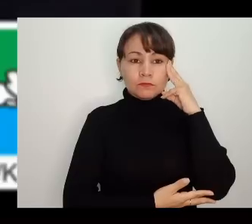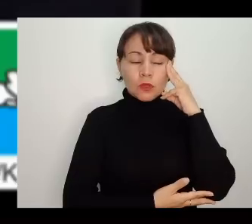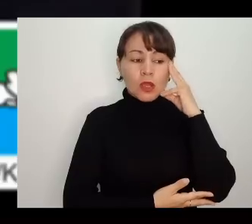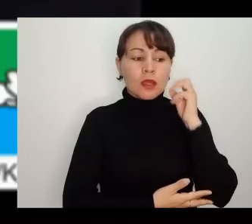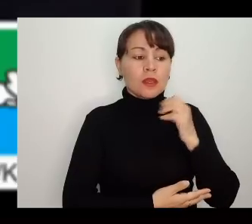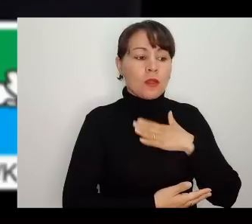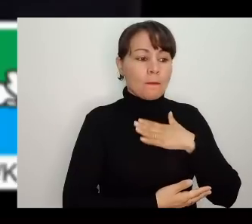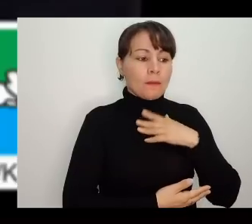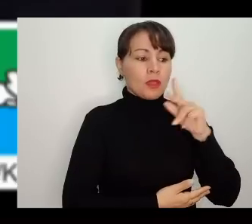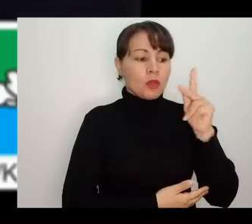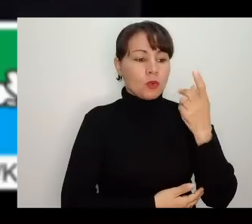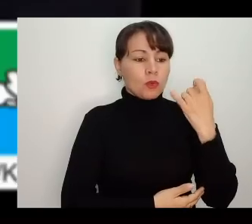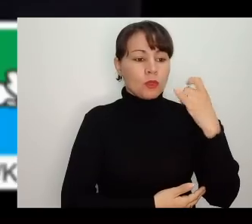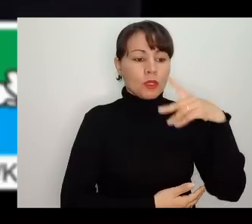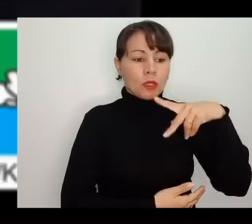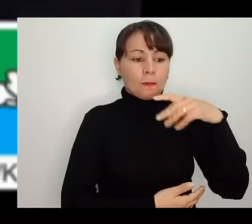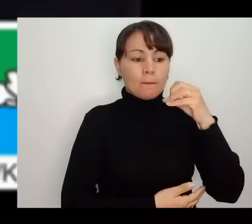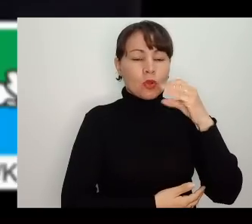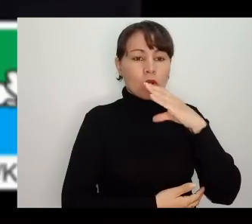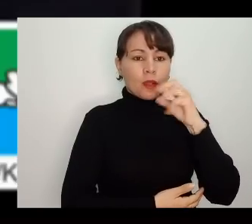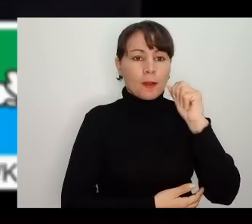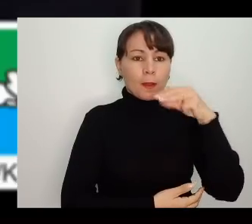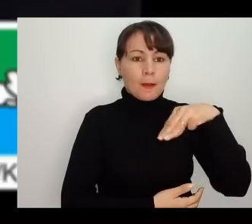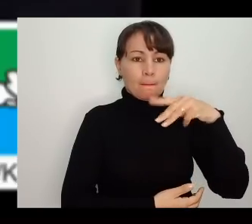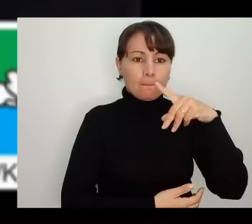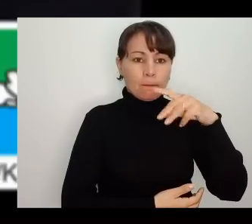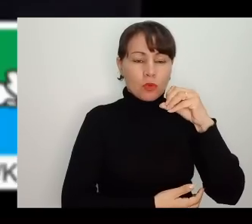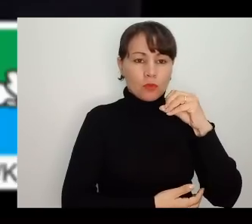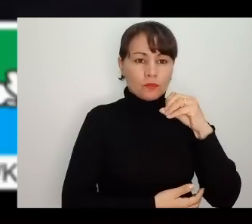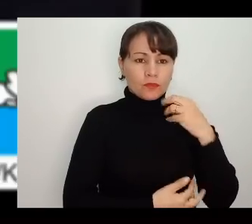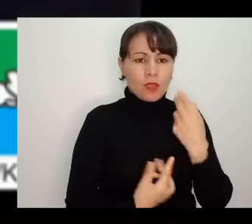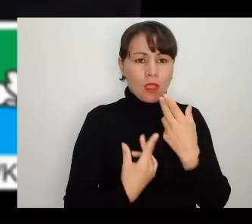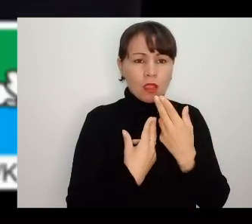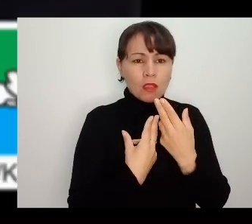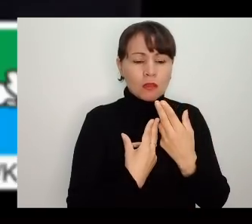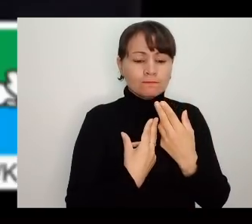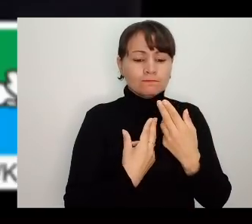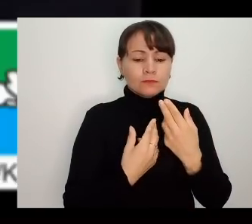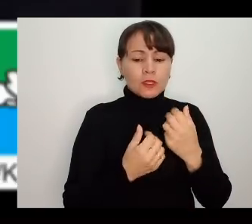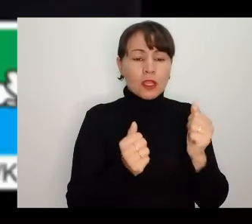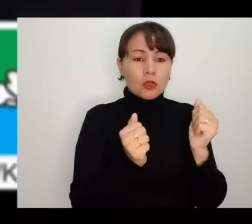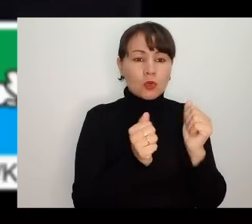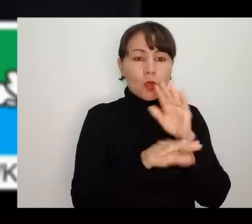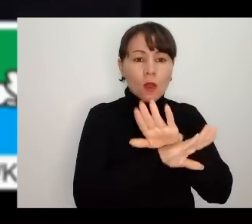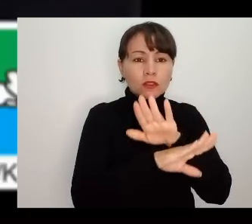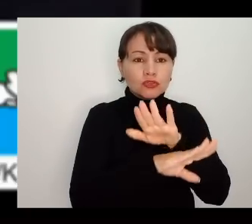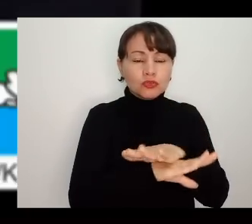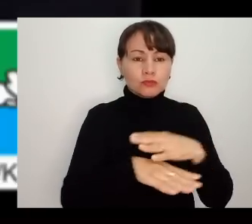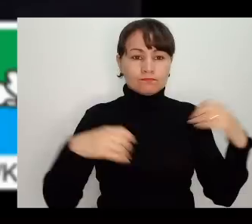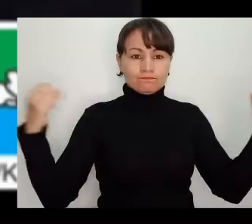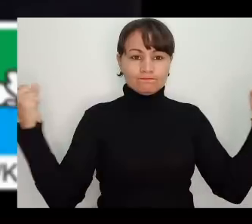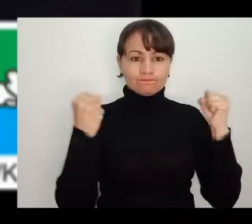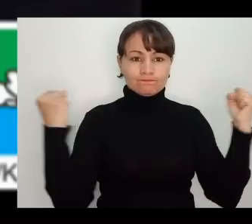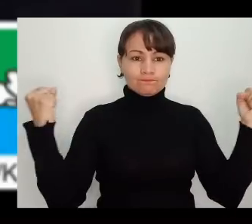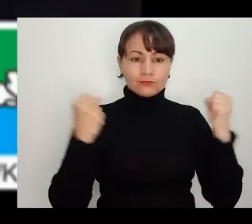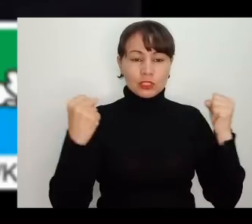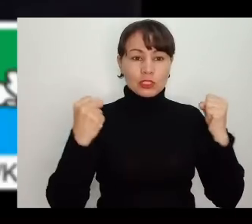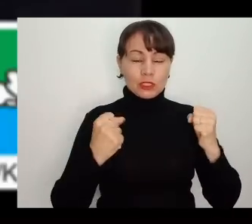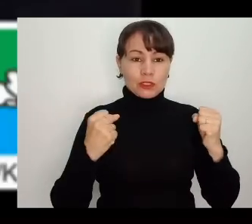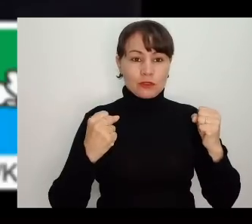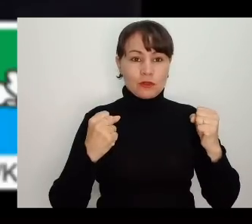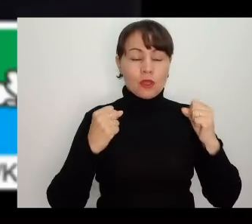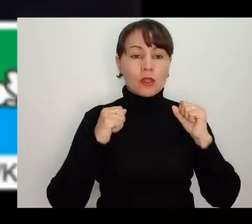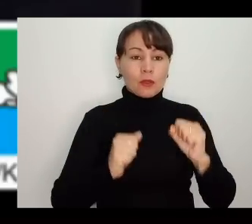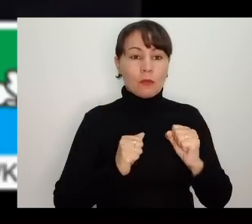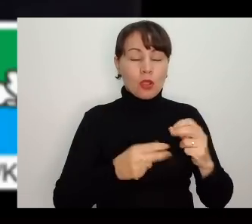memória, ou seja, o meu hipocampo, é através do exercício físico. Então, a gente pode observar aqui